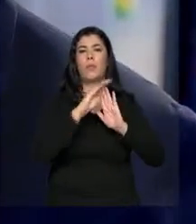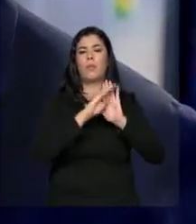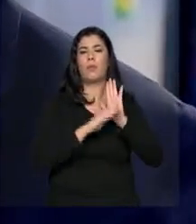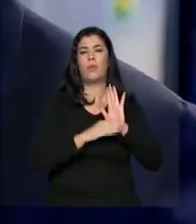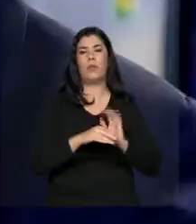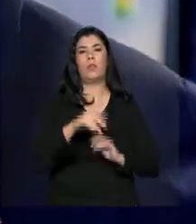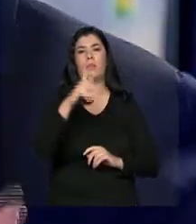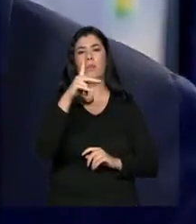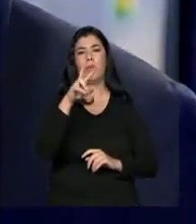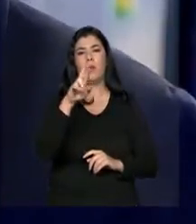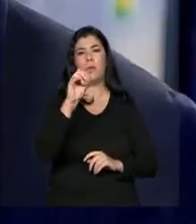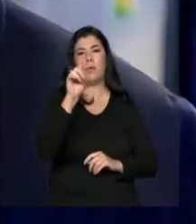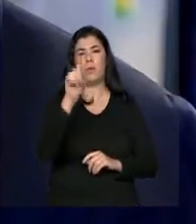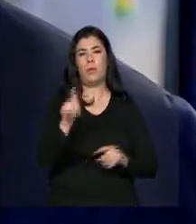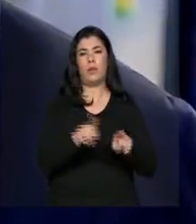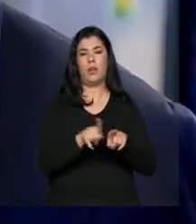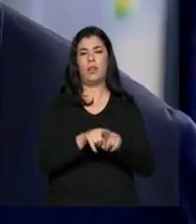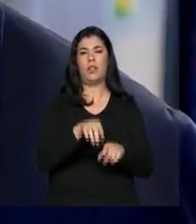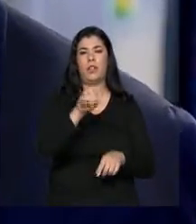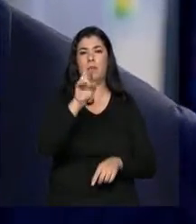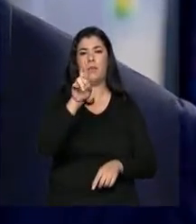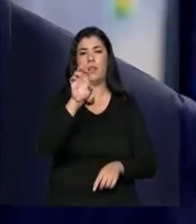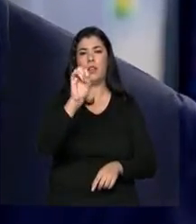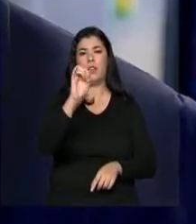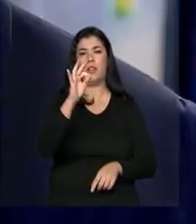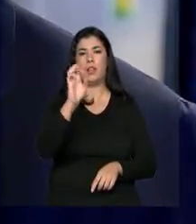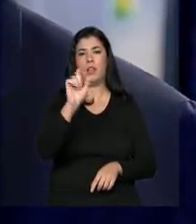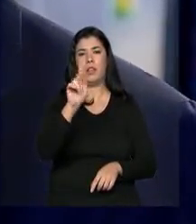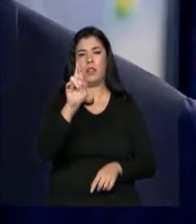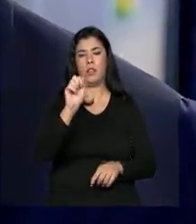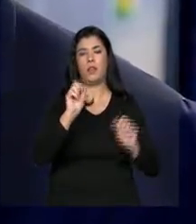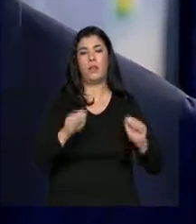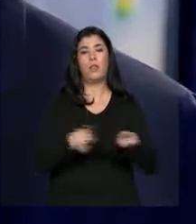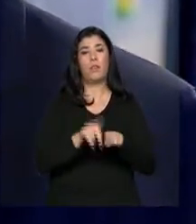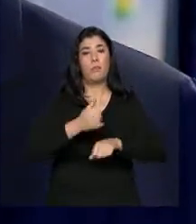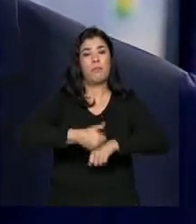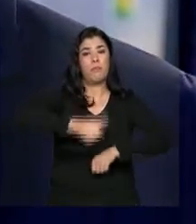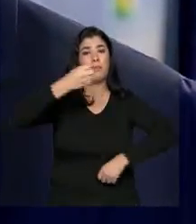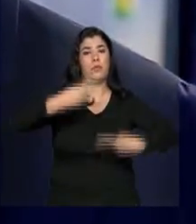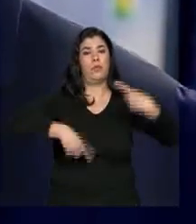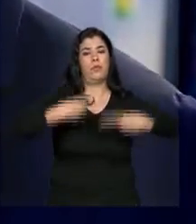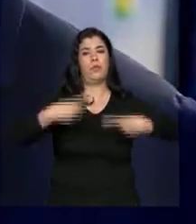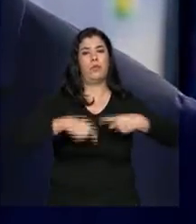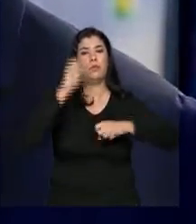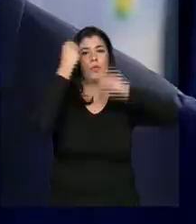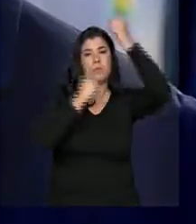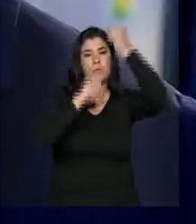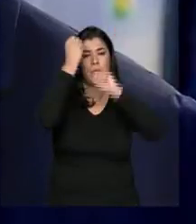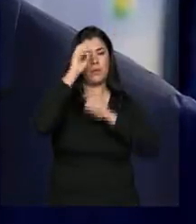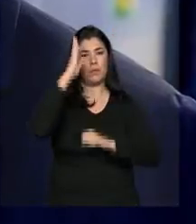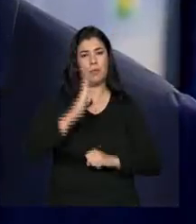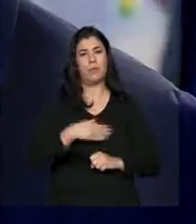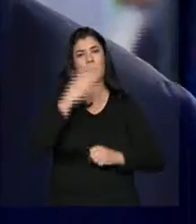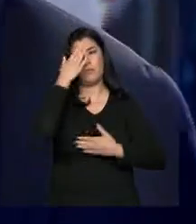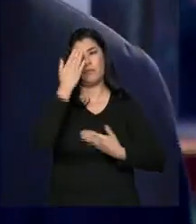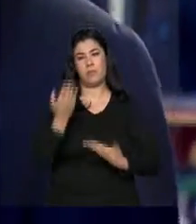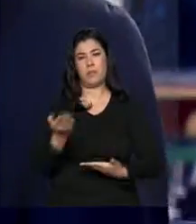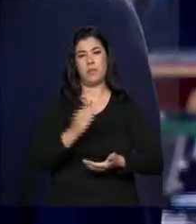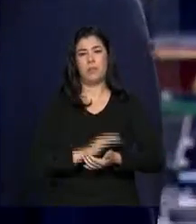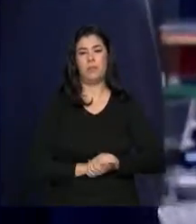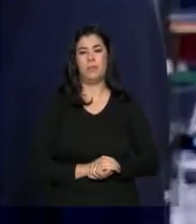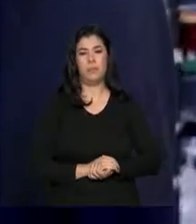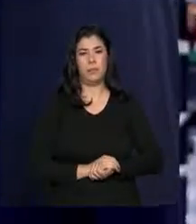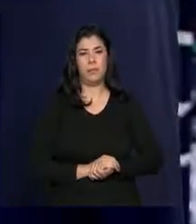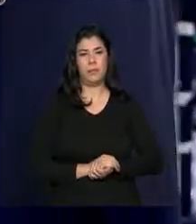estão sendo mantidos e até, quem sabe, aprimorados, podem trazer também mais competitividade à indústria brasileira. Ok, Roberto, muito obrigada pela